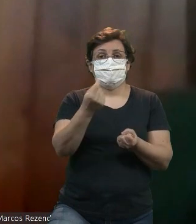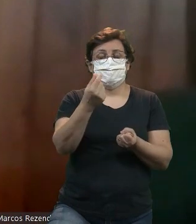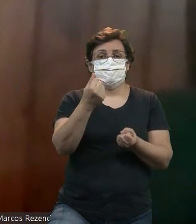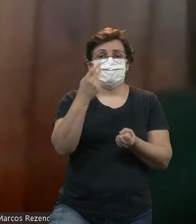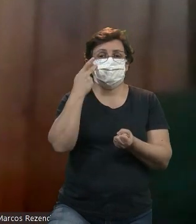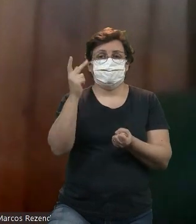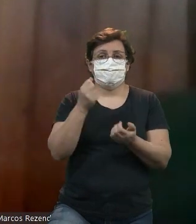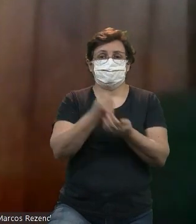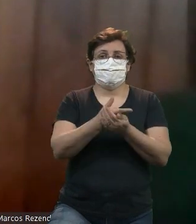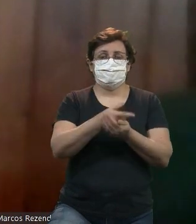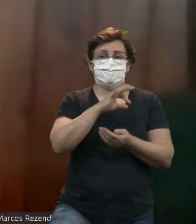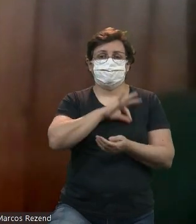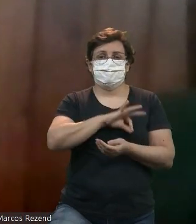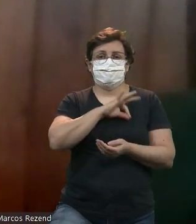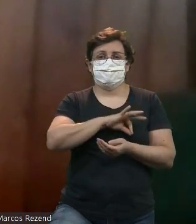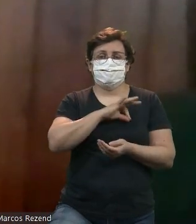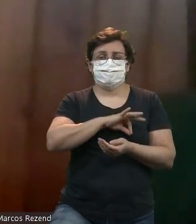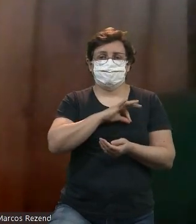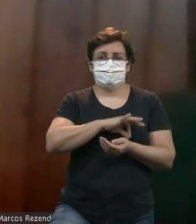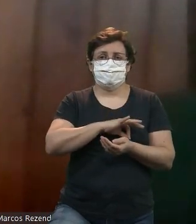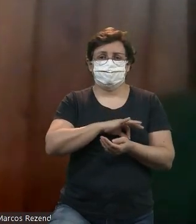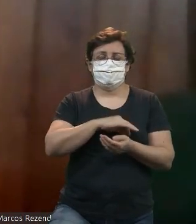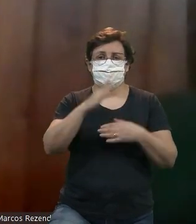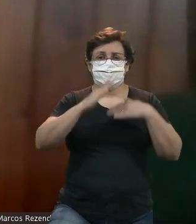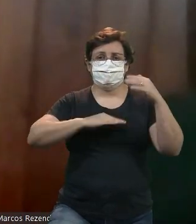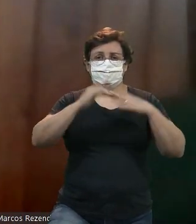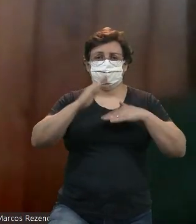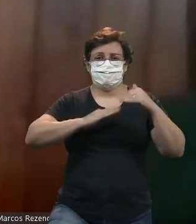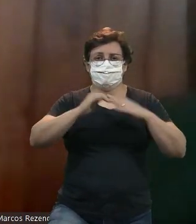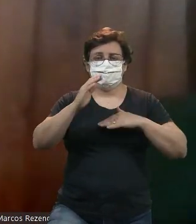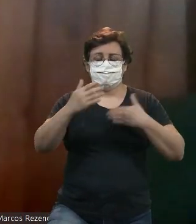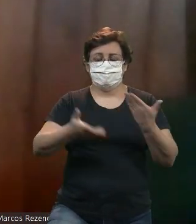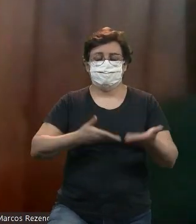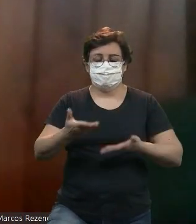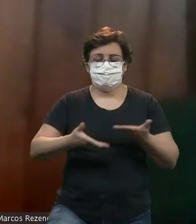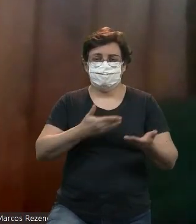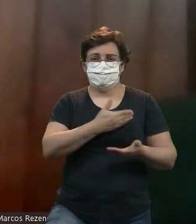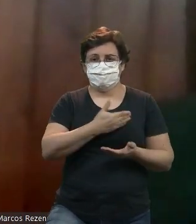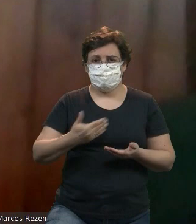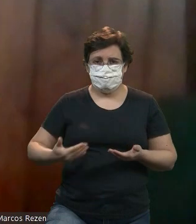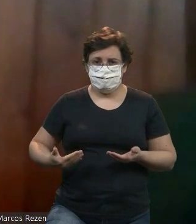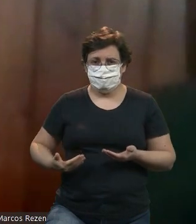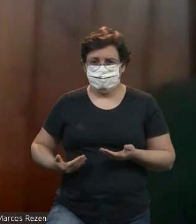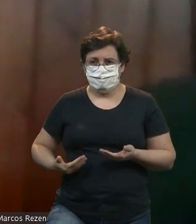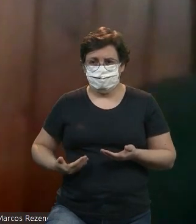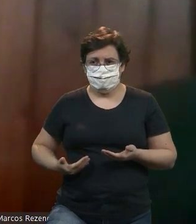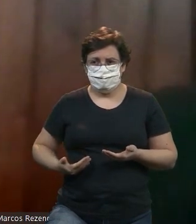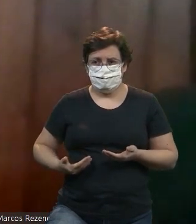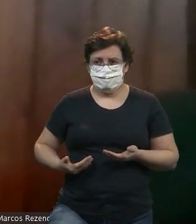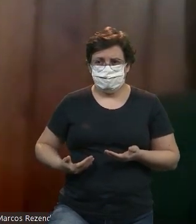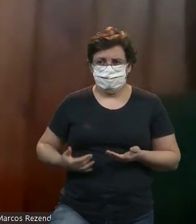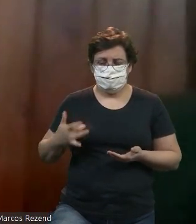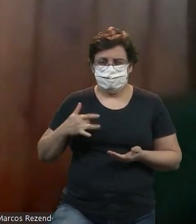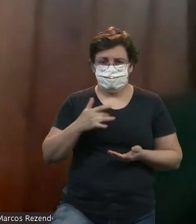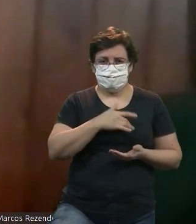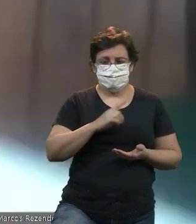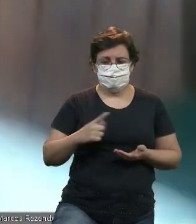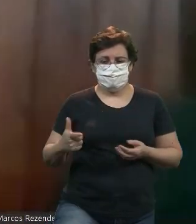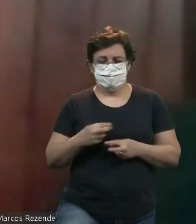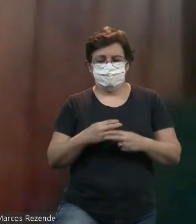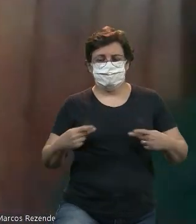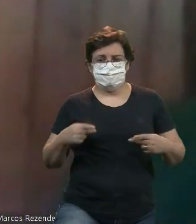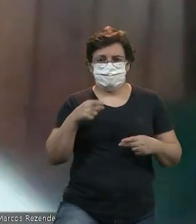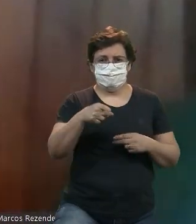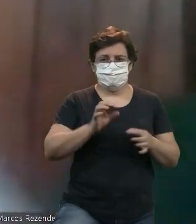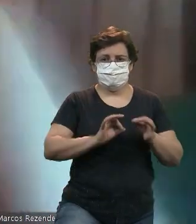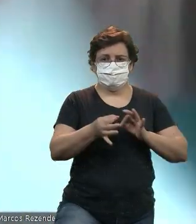para despesas relativas à folha de pagamento dos servidores da Secretaria Municipal da Saúde e da outras providências.